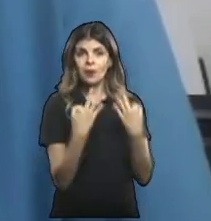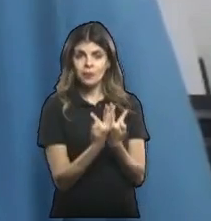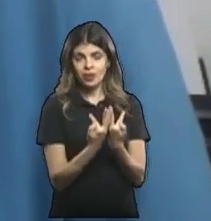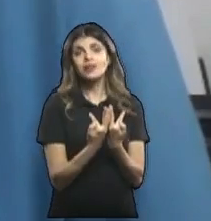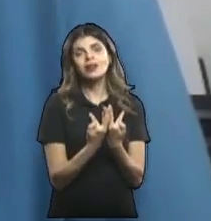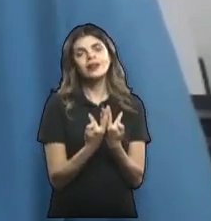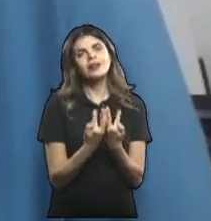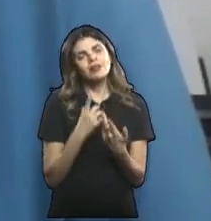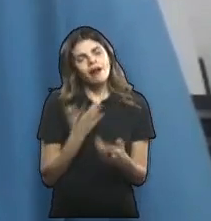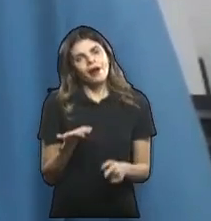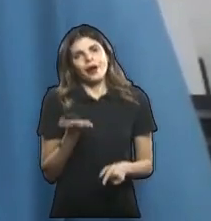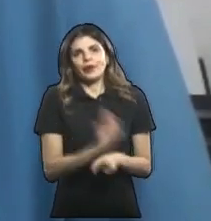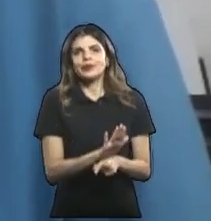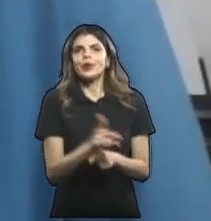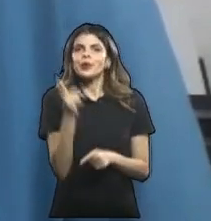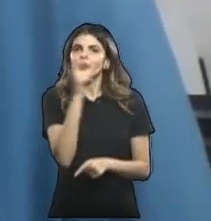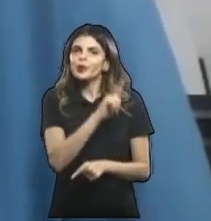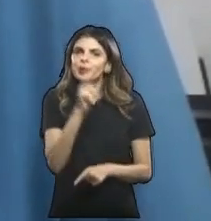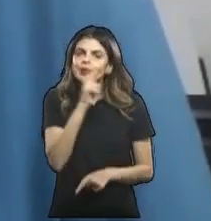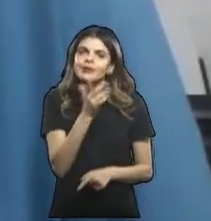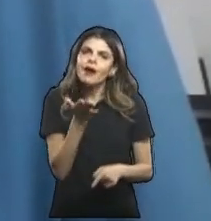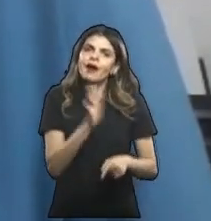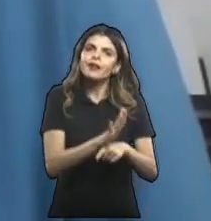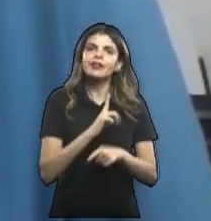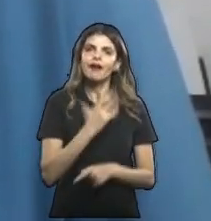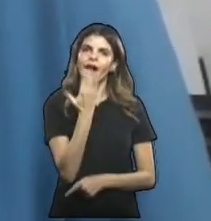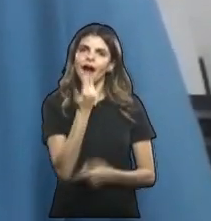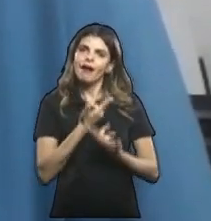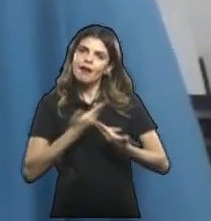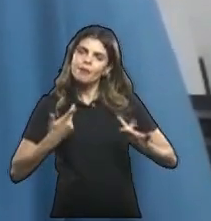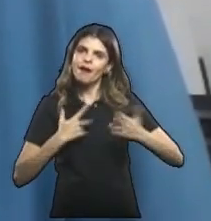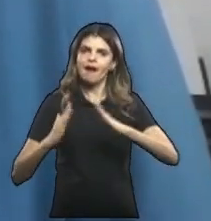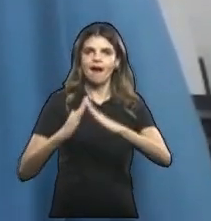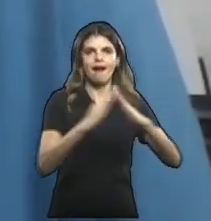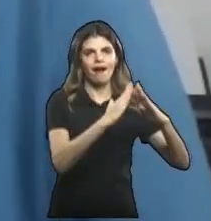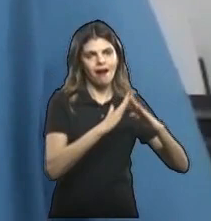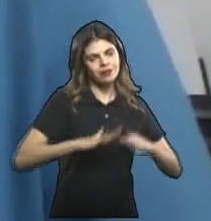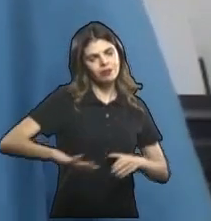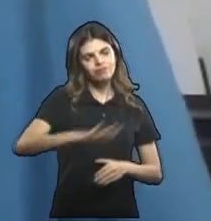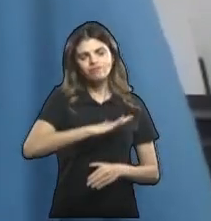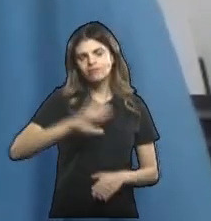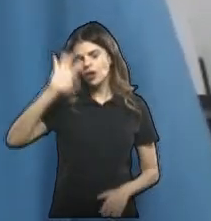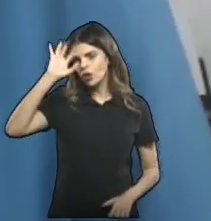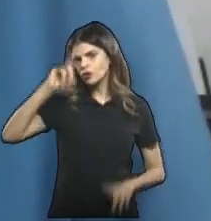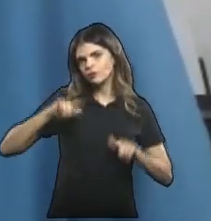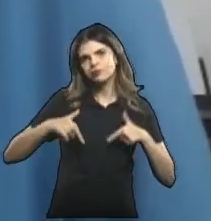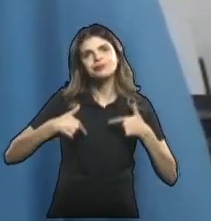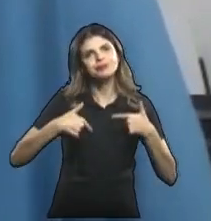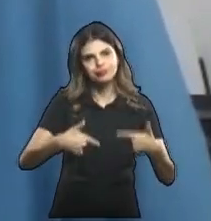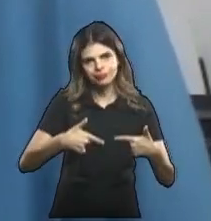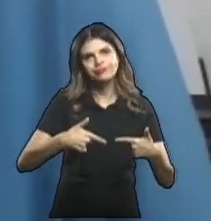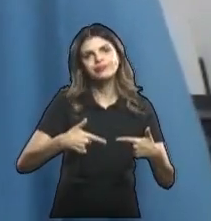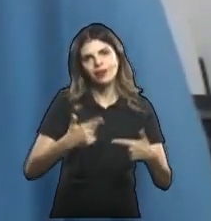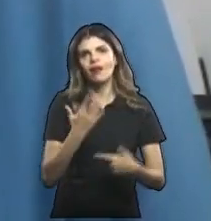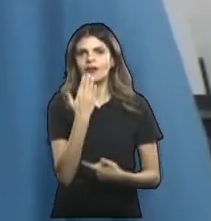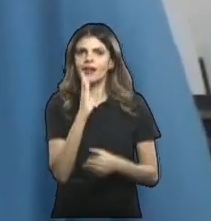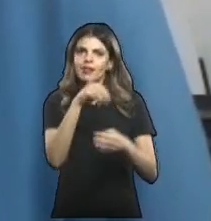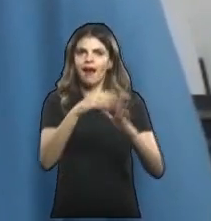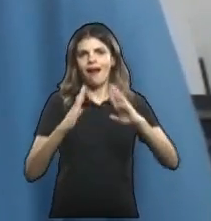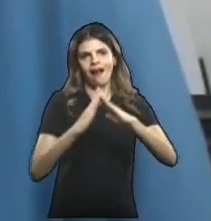E isso tem contribuído bastante para a gente solucionar o problema do